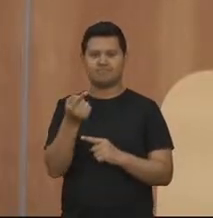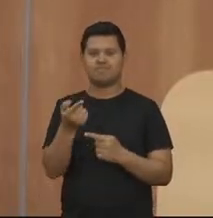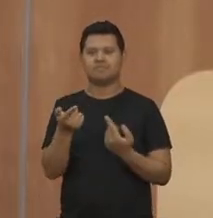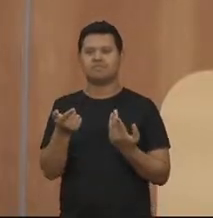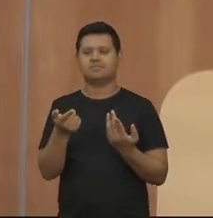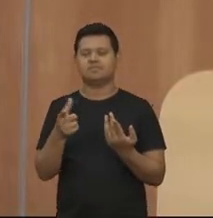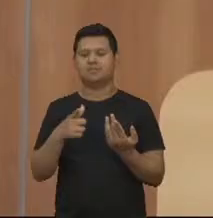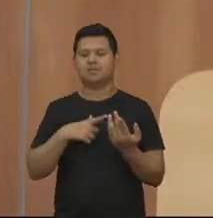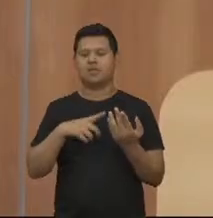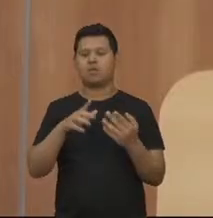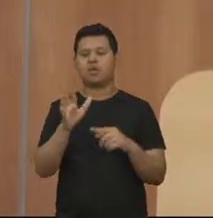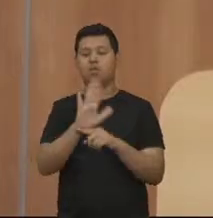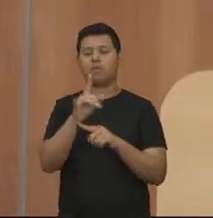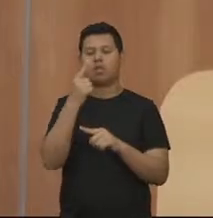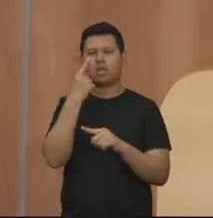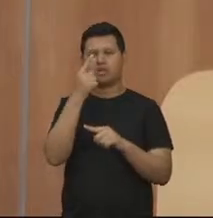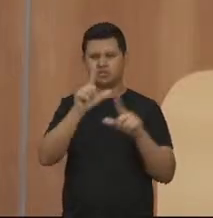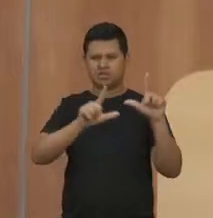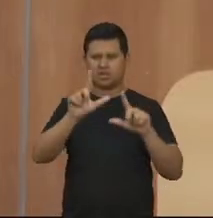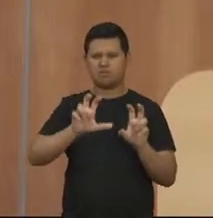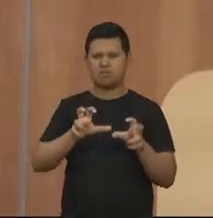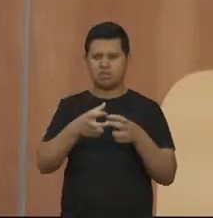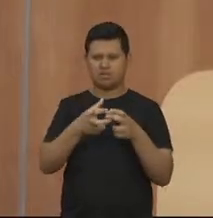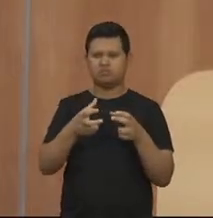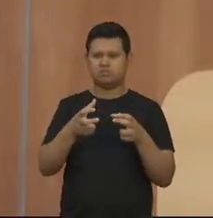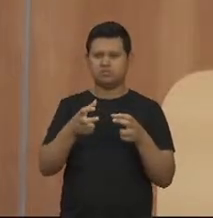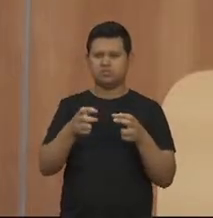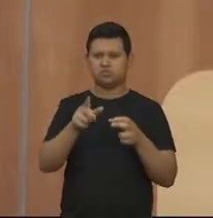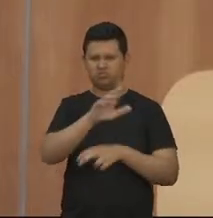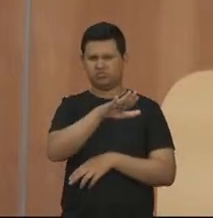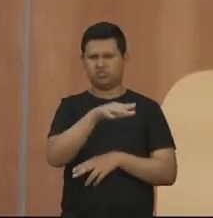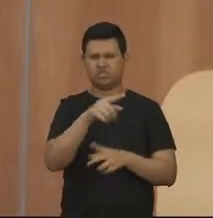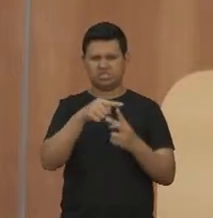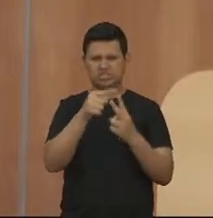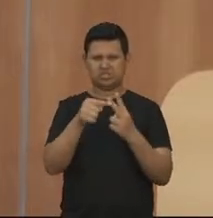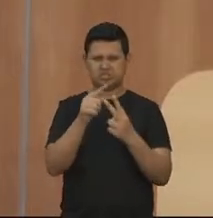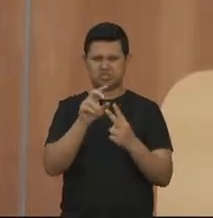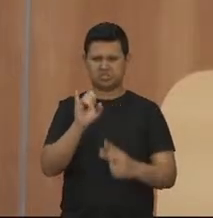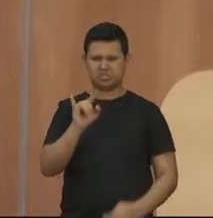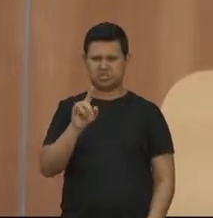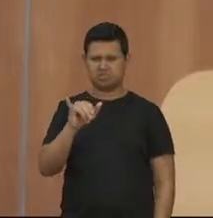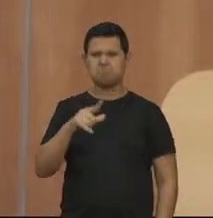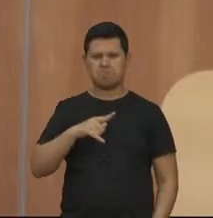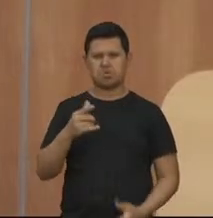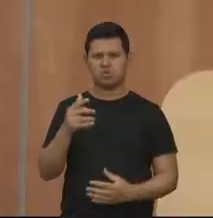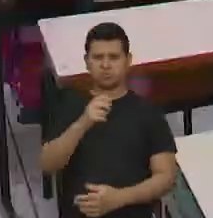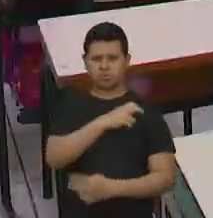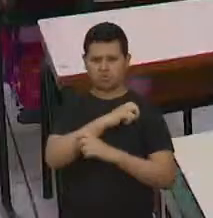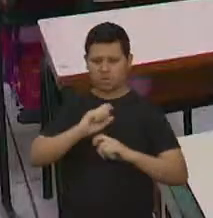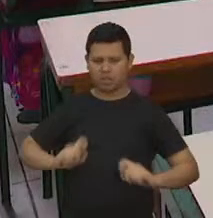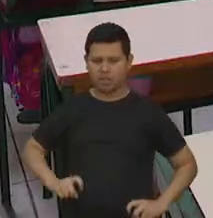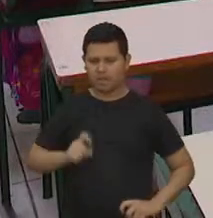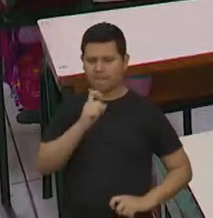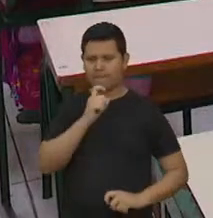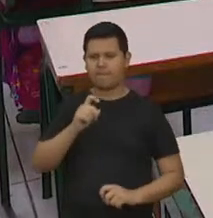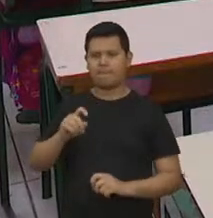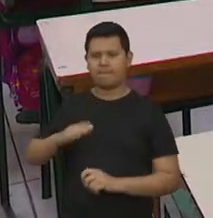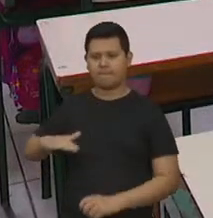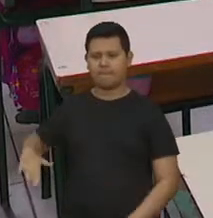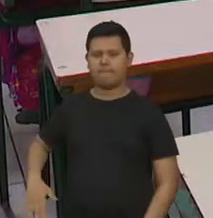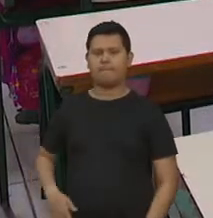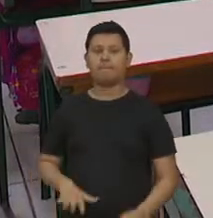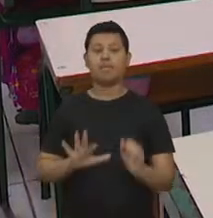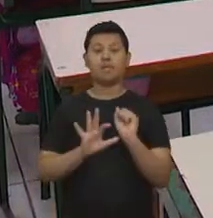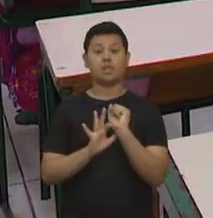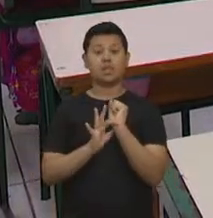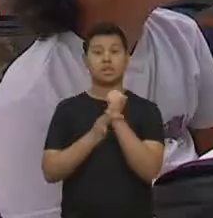uma reportagem da TV Câmara, que eu acho que quem gravou foi o Sidney e a Kathleen, sobre o agente mirim. Pode colocar? Segurança no trânsito